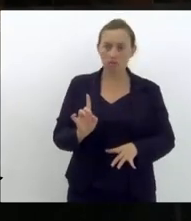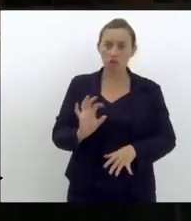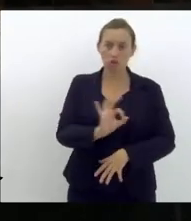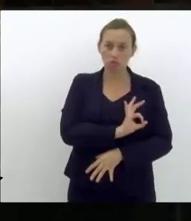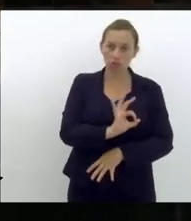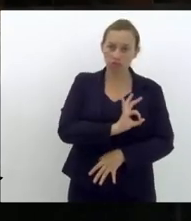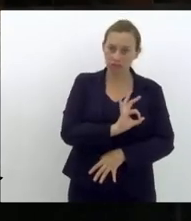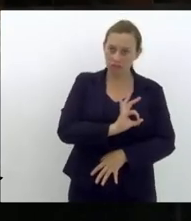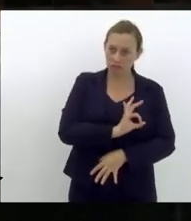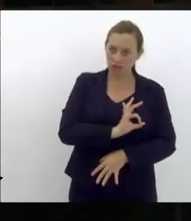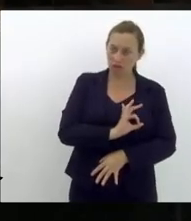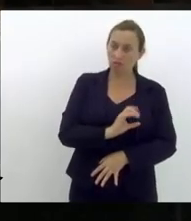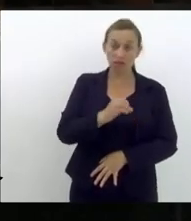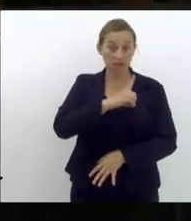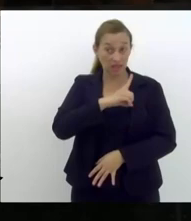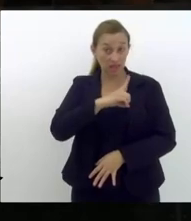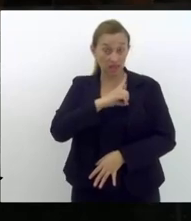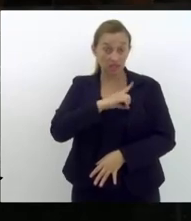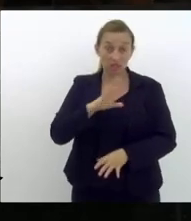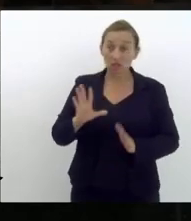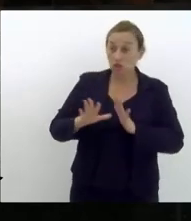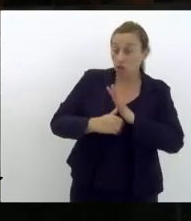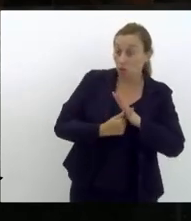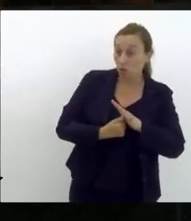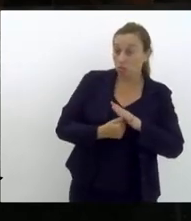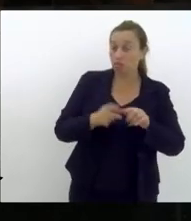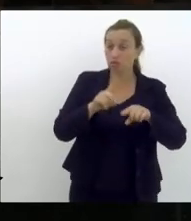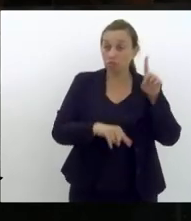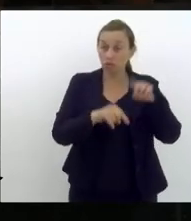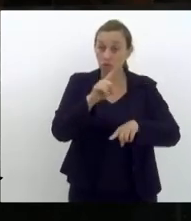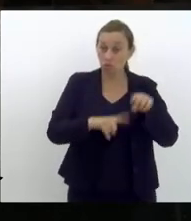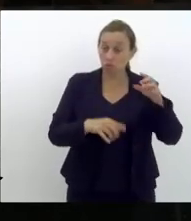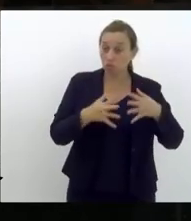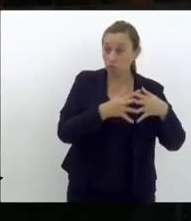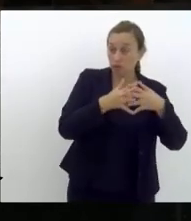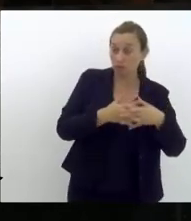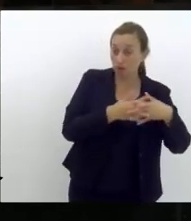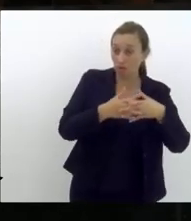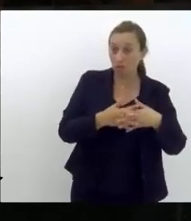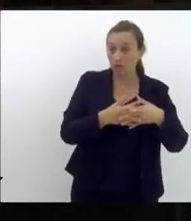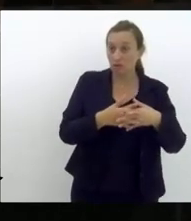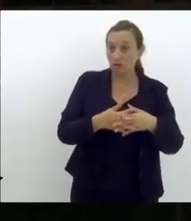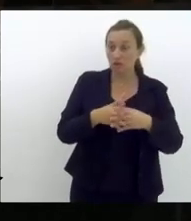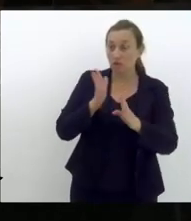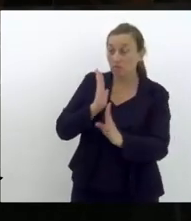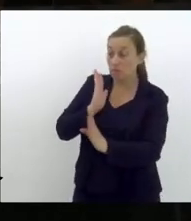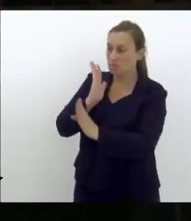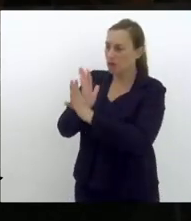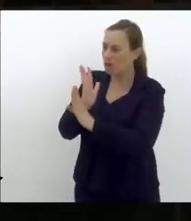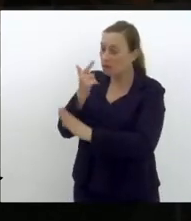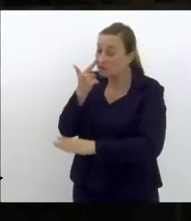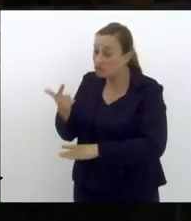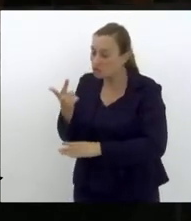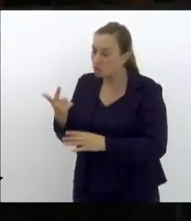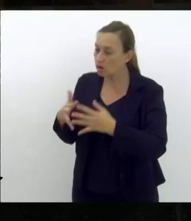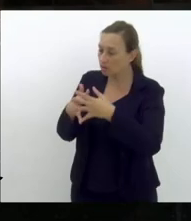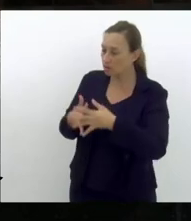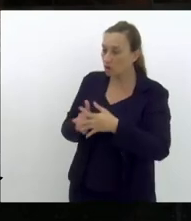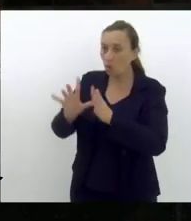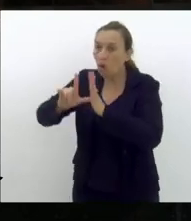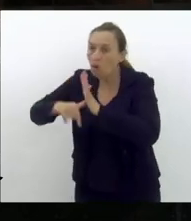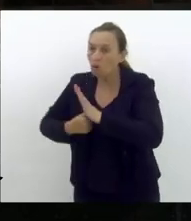policiais civis então da Delegacia de Roubos e Furtos de cargas se depararam com este caminhão roubado e